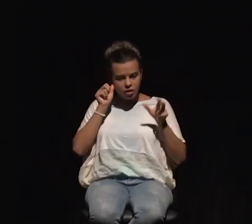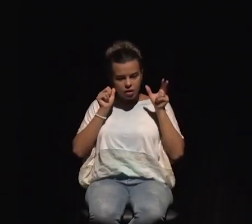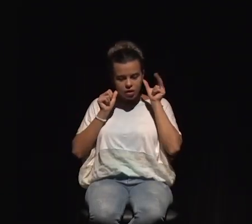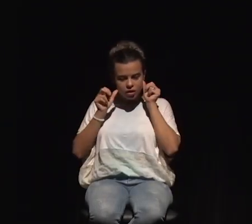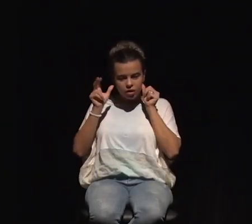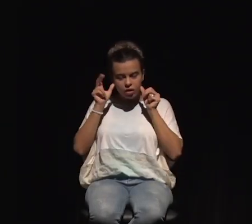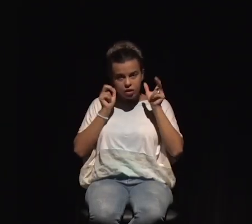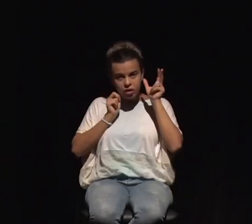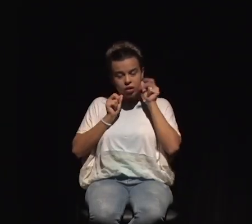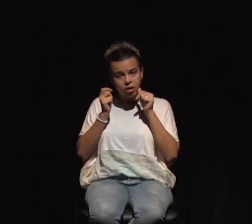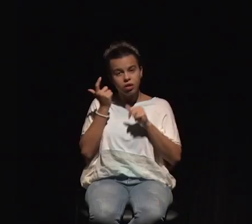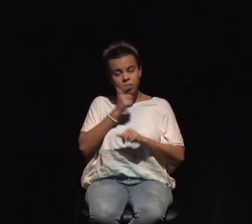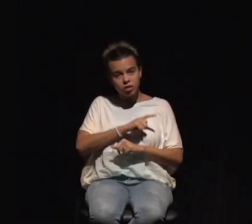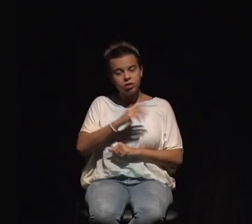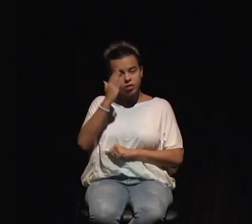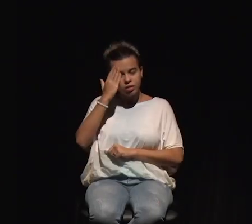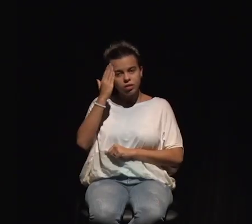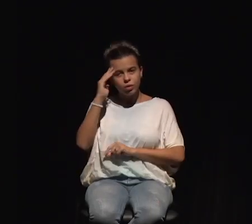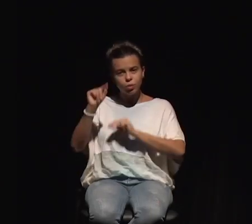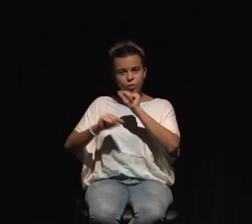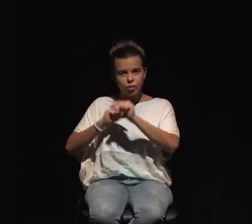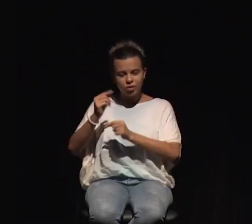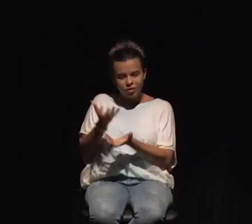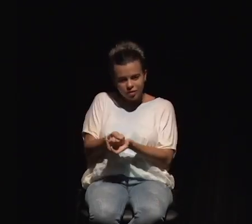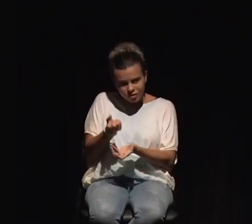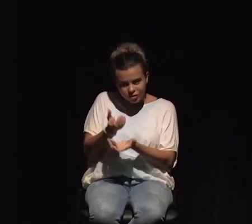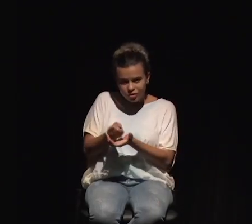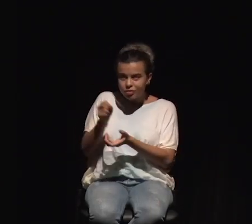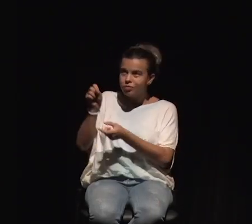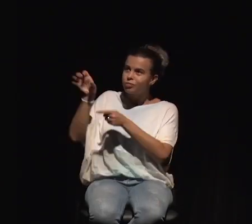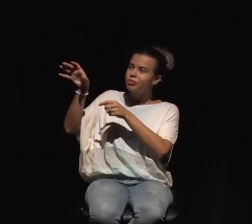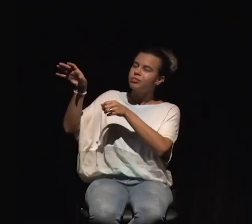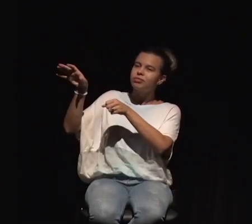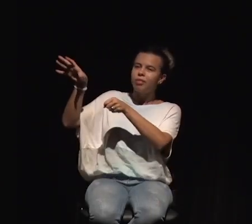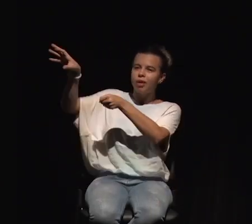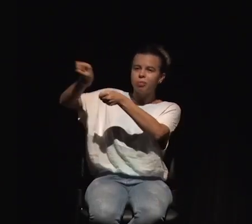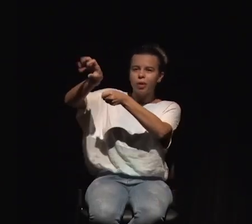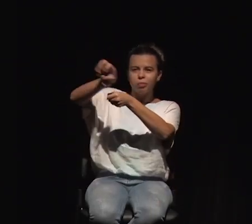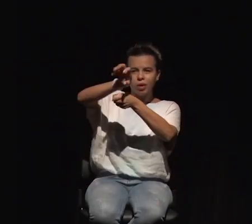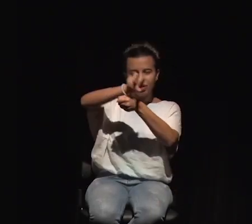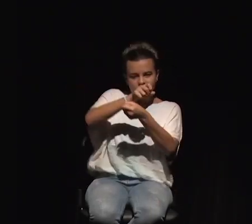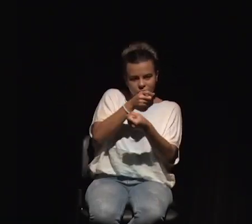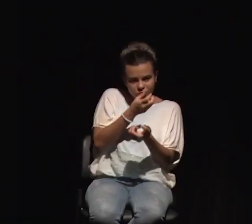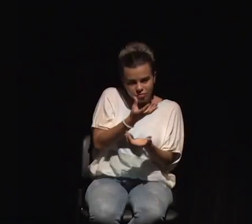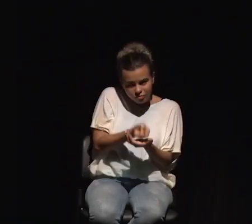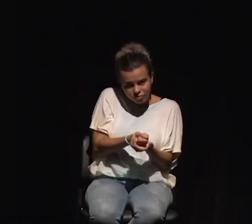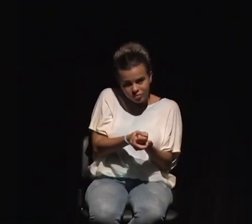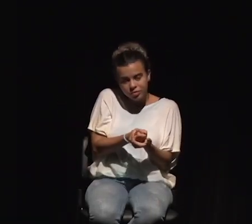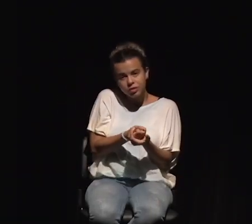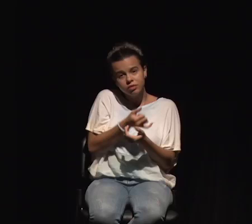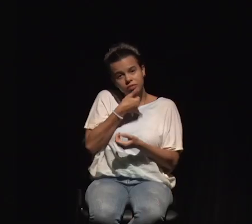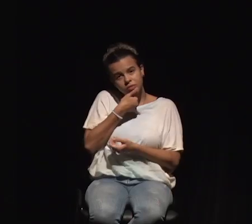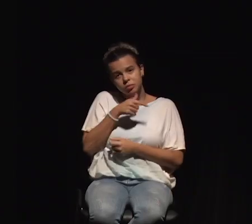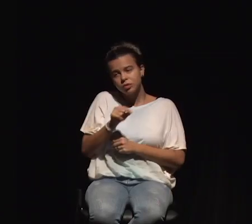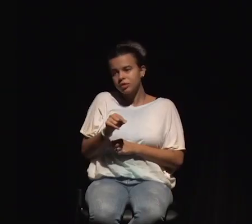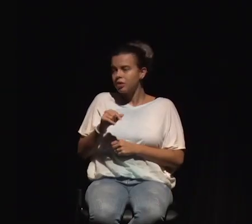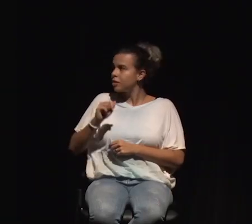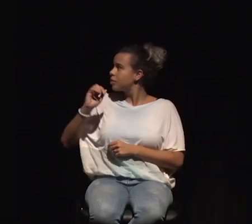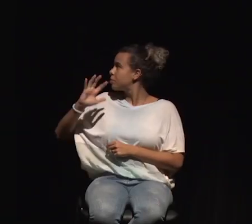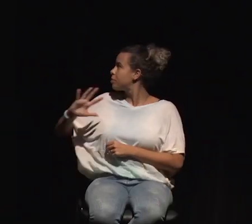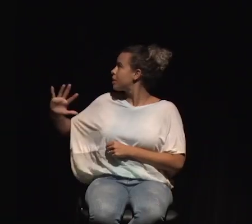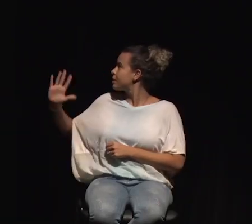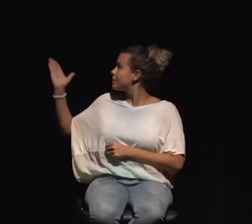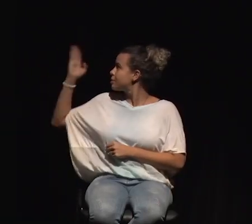pareceu ser uma forma interessante de registro dessa biofotônica e infelizmente essa foi a paisagem predominante